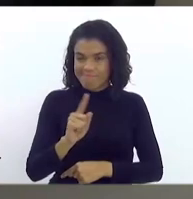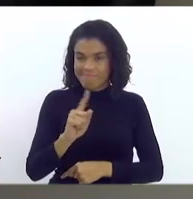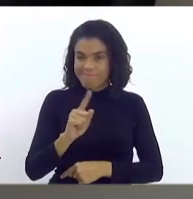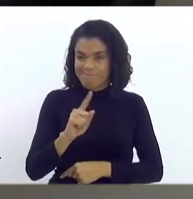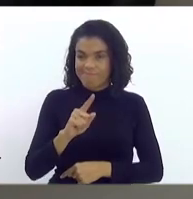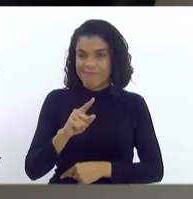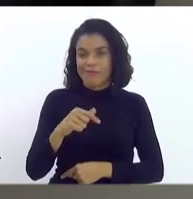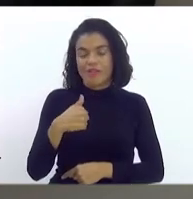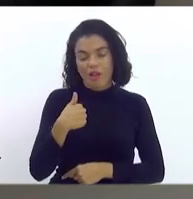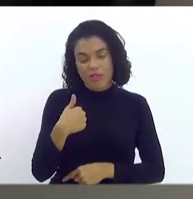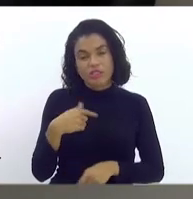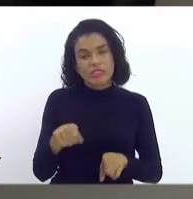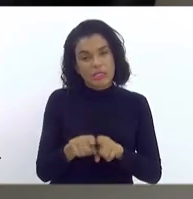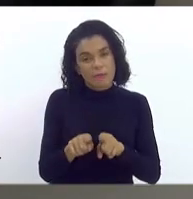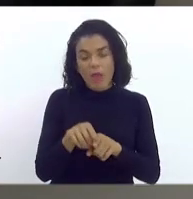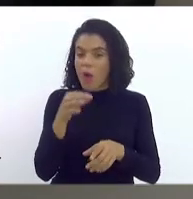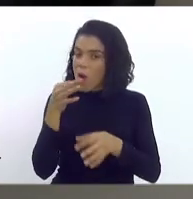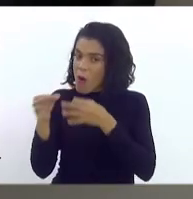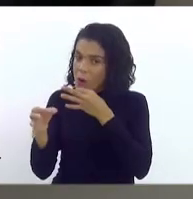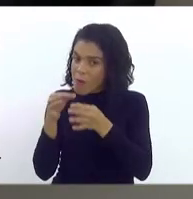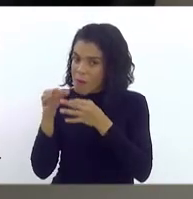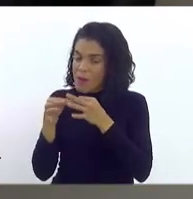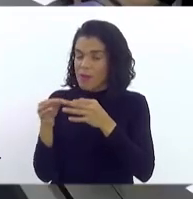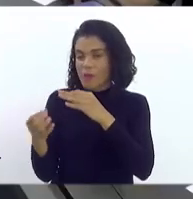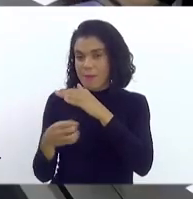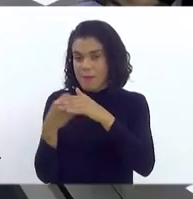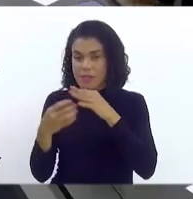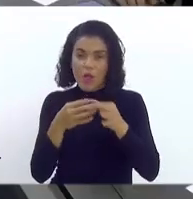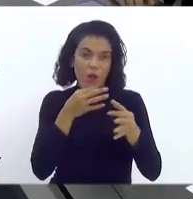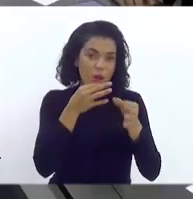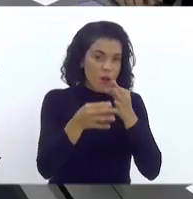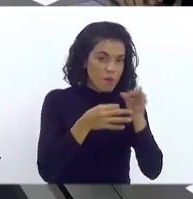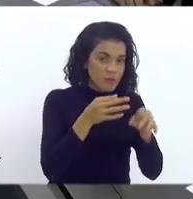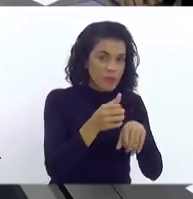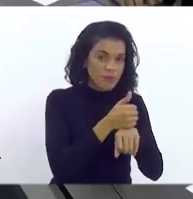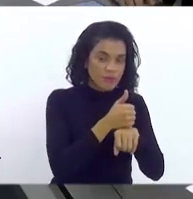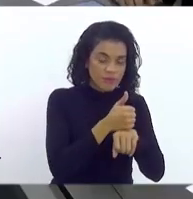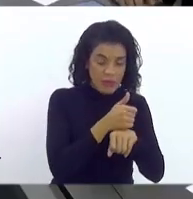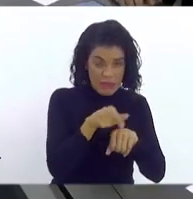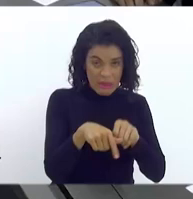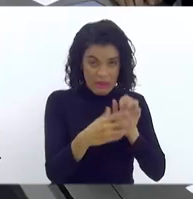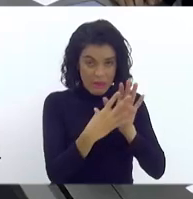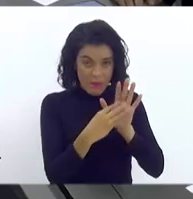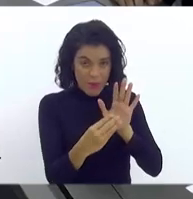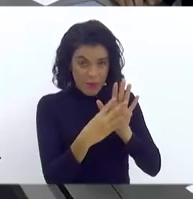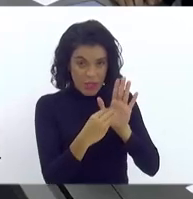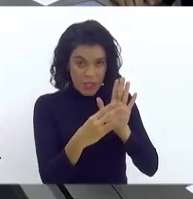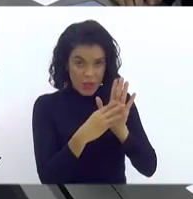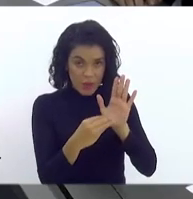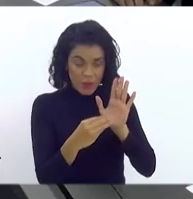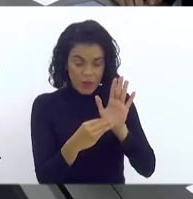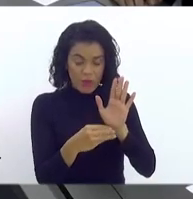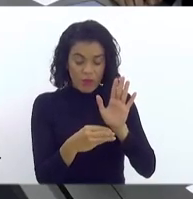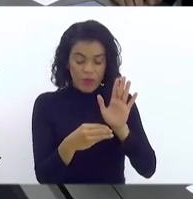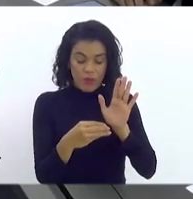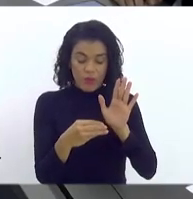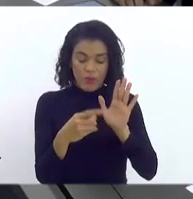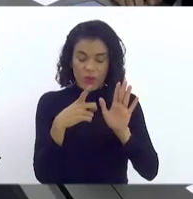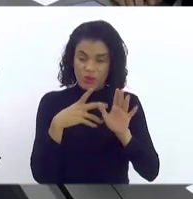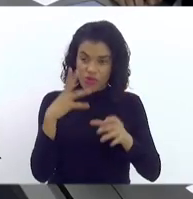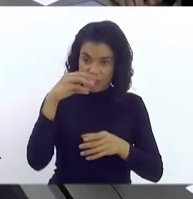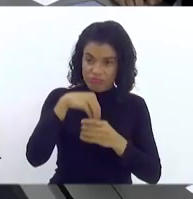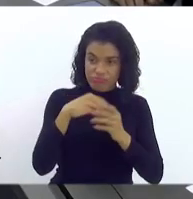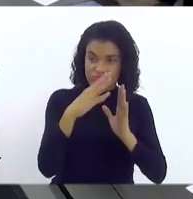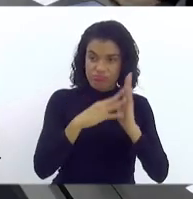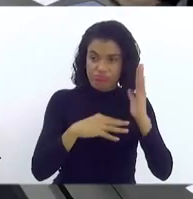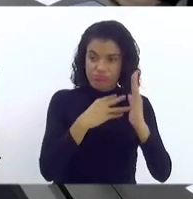como leigo, queria ouvir a opinião da companhia e saber se esse é um modelo que está no planejamento